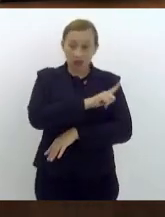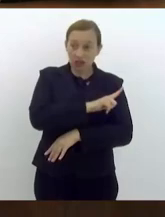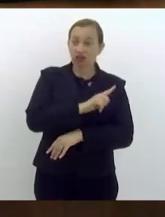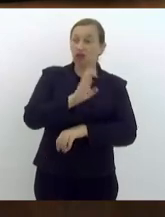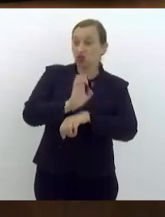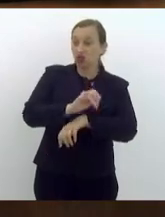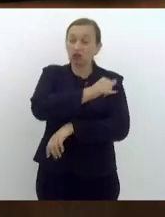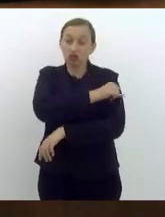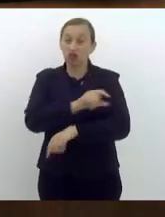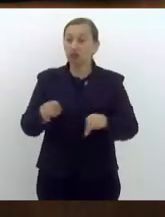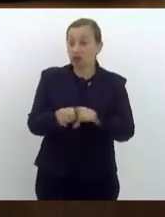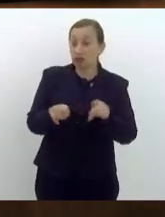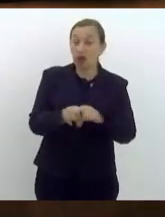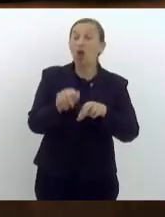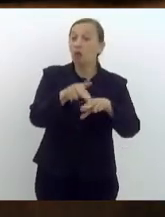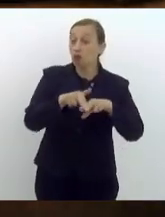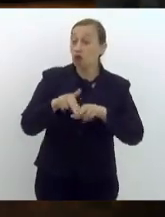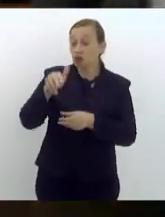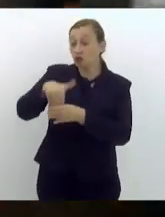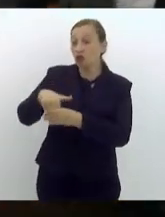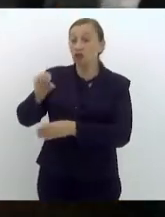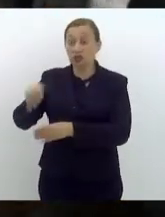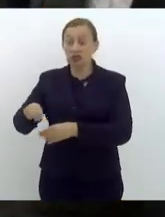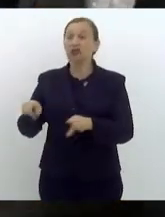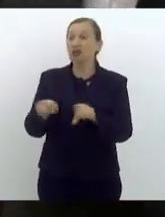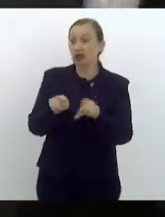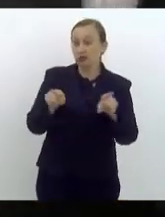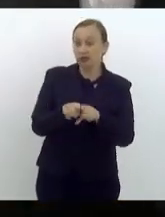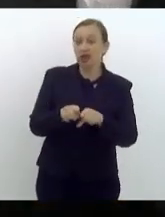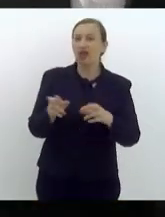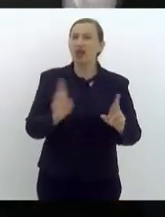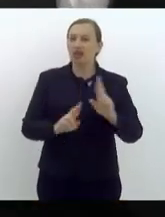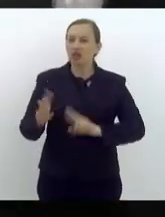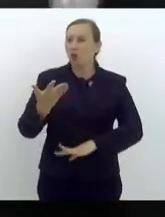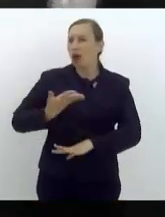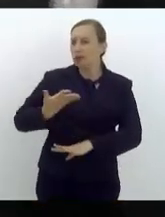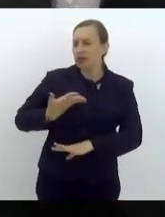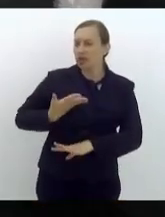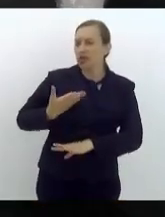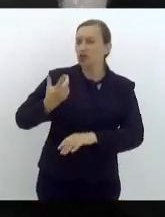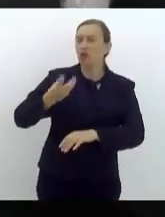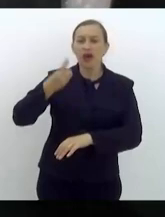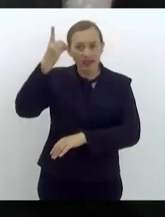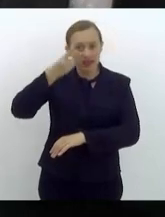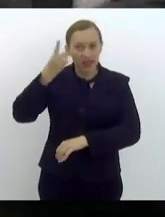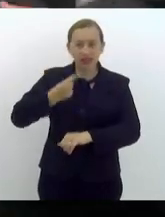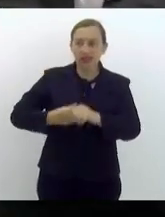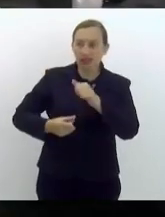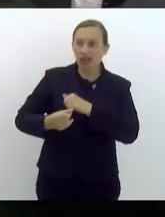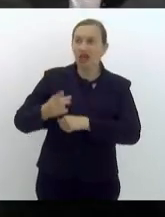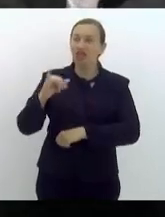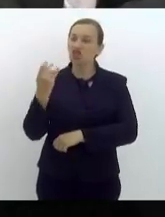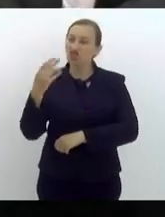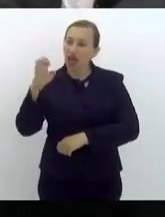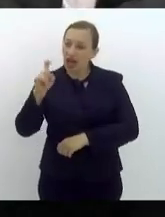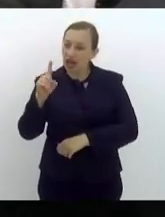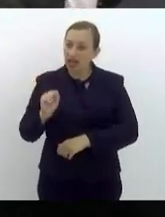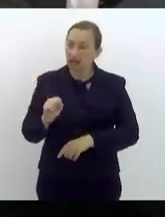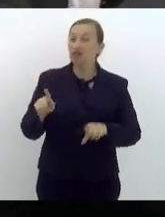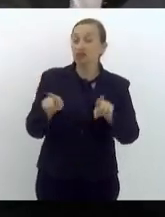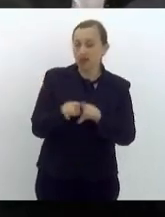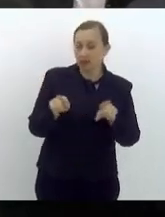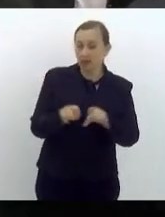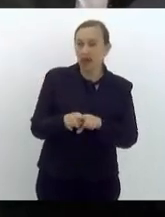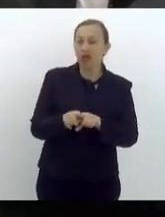Janeiro. Então, por isso, voto sim. E também em relação ao nosso eterno deputado Charles Batista, também tem